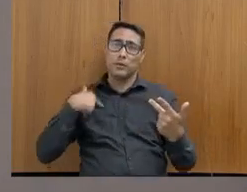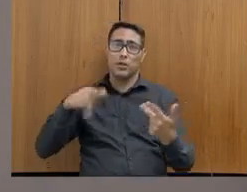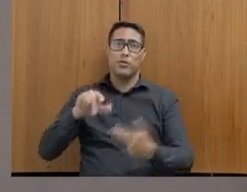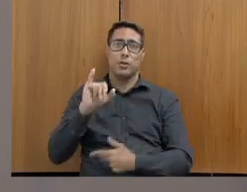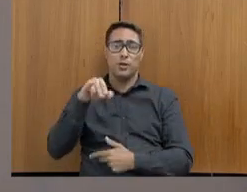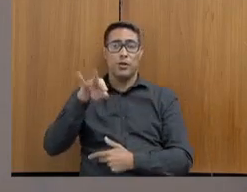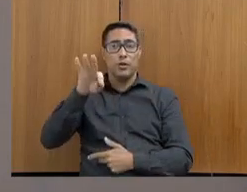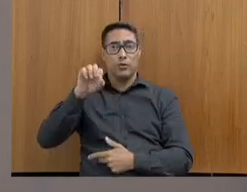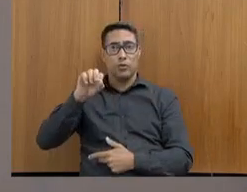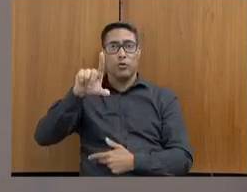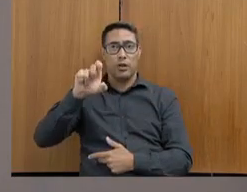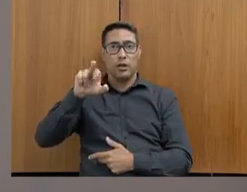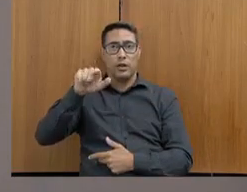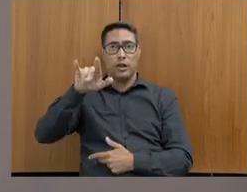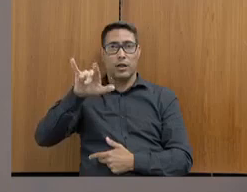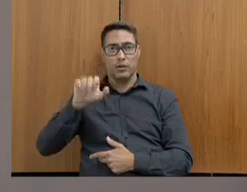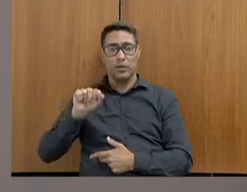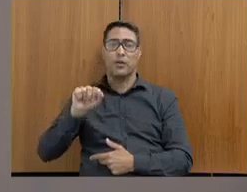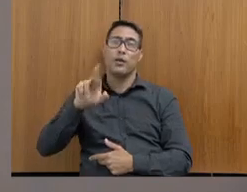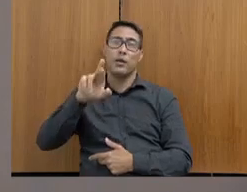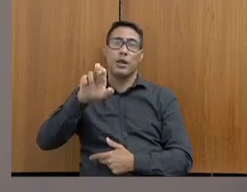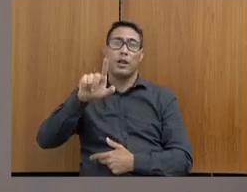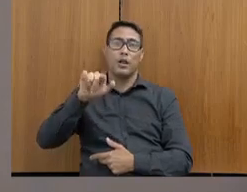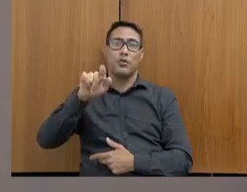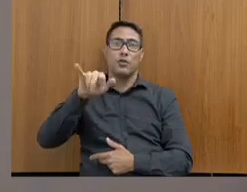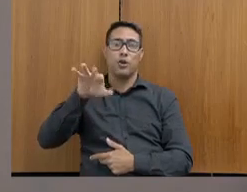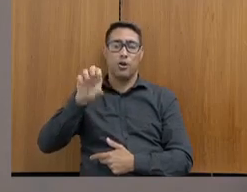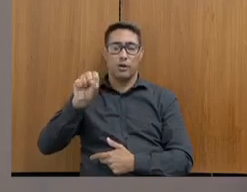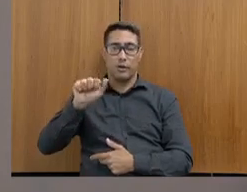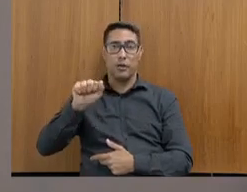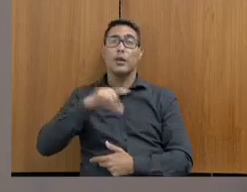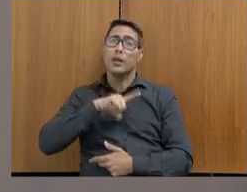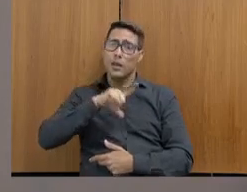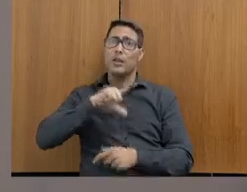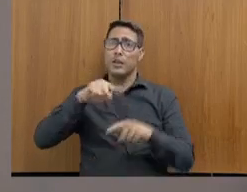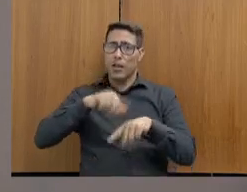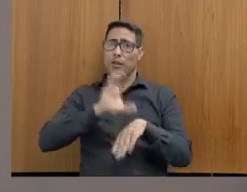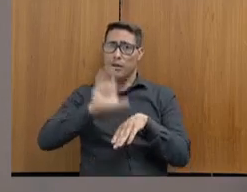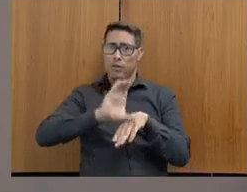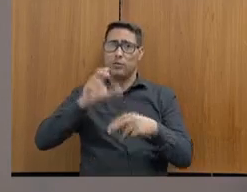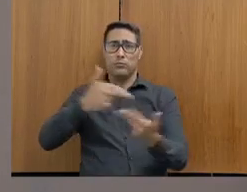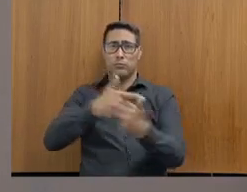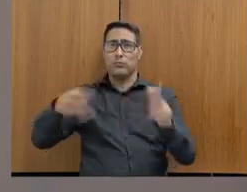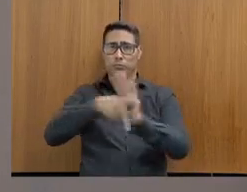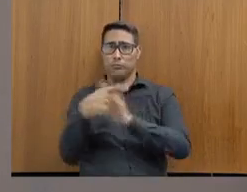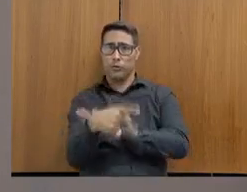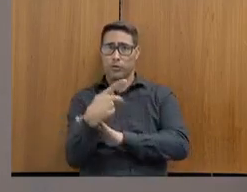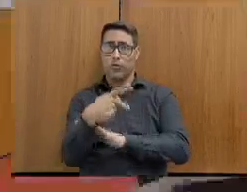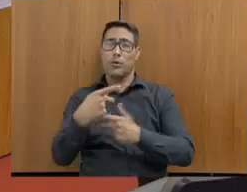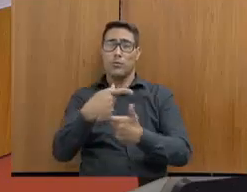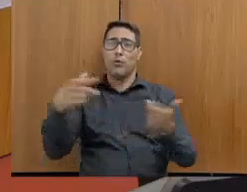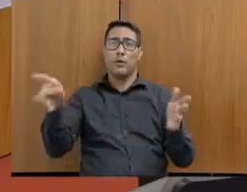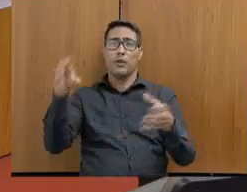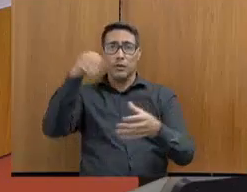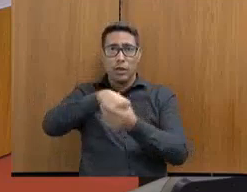né então todos esses são são capacitações é promovidas pela nossa academia de Polícia Civil